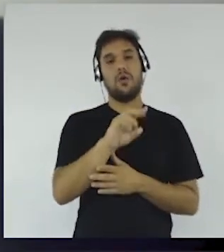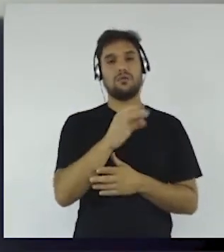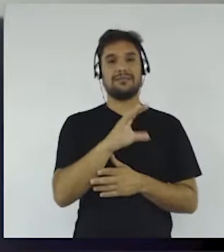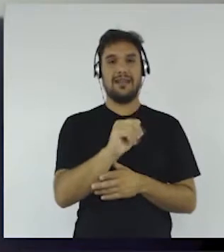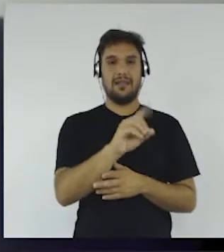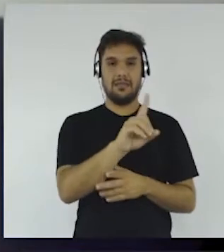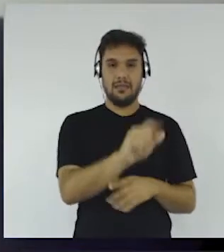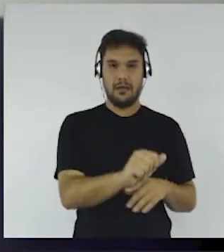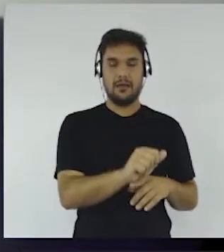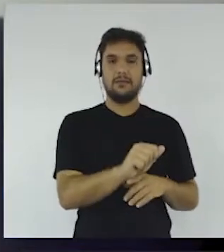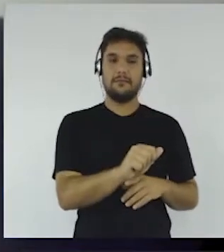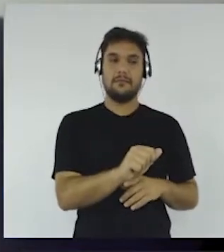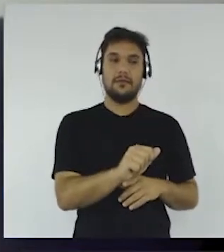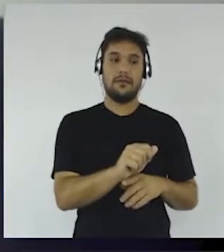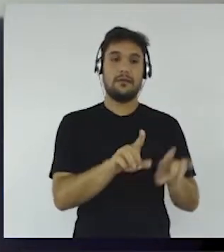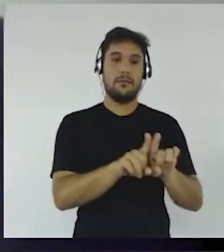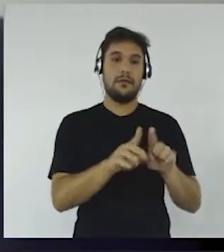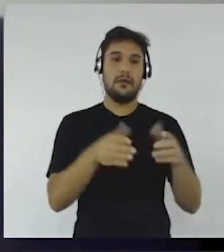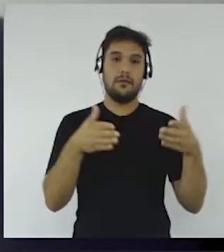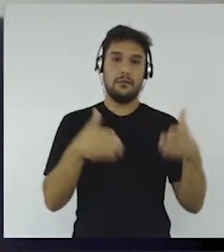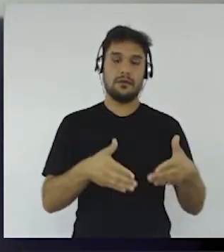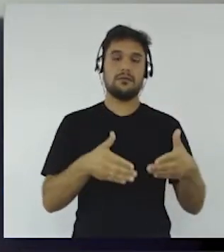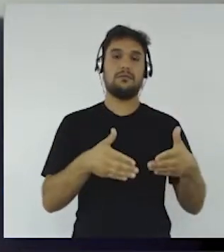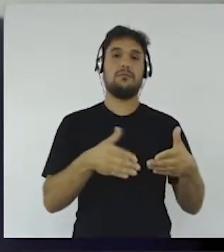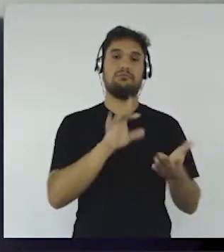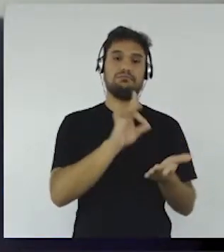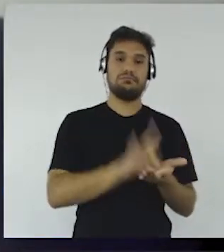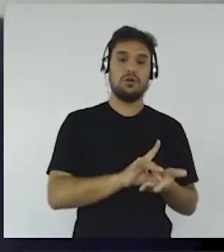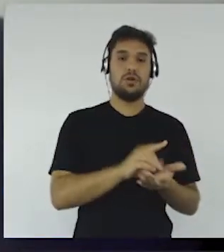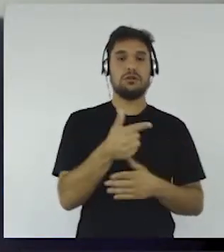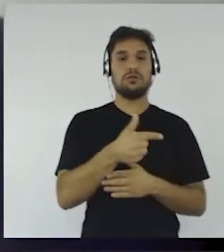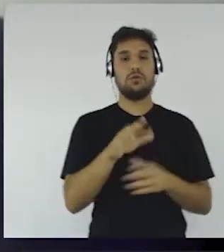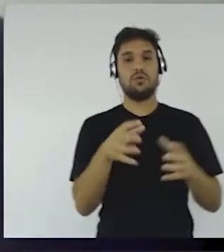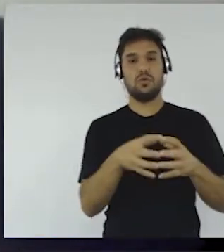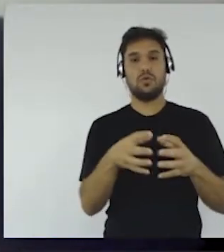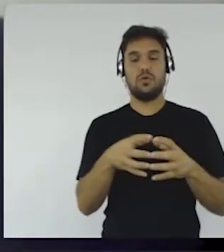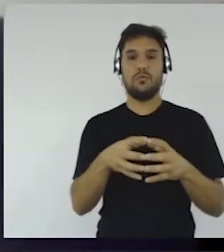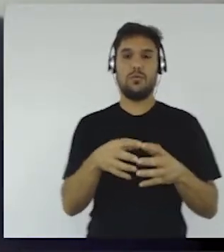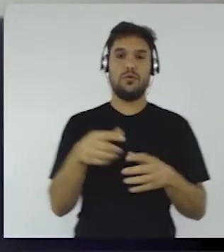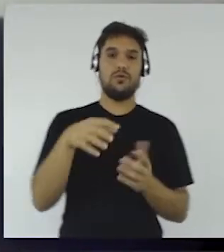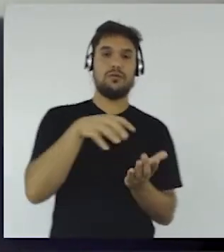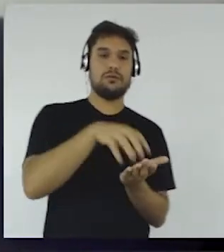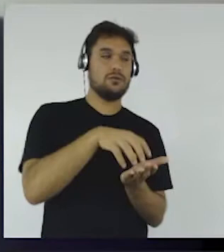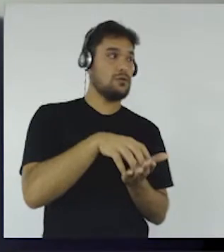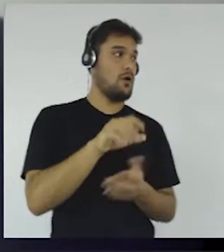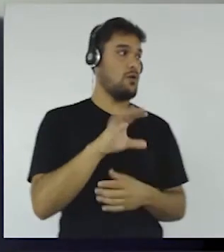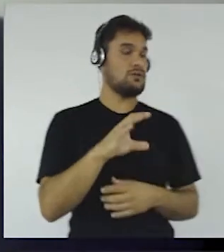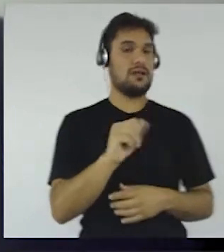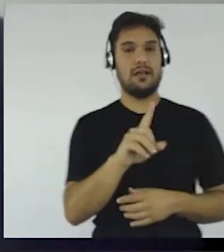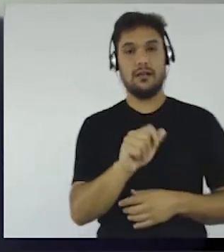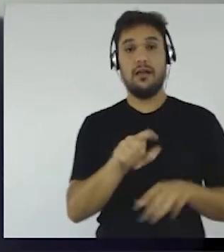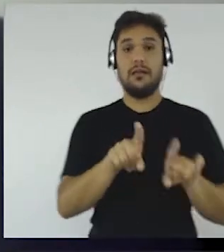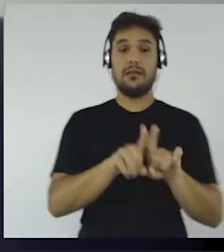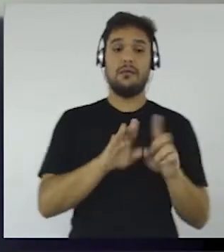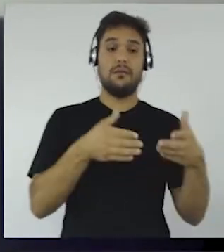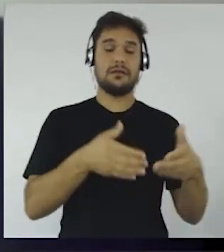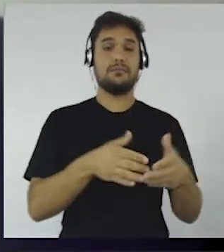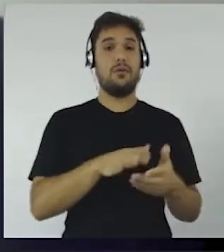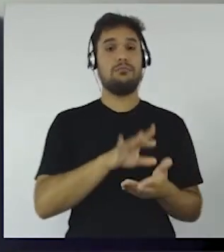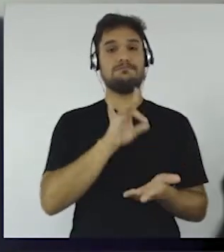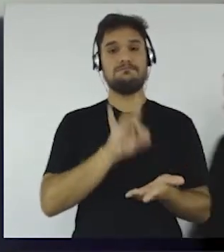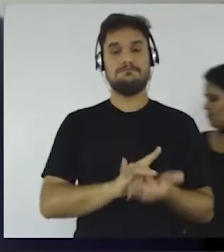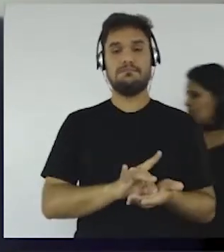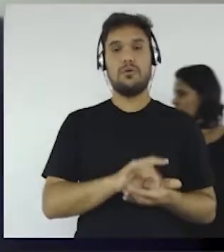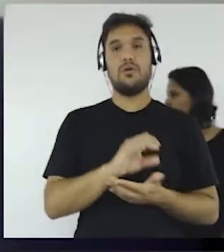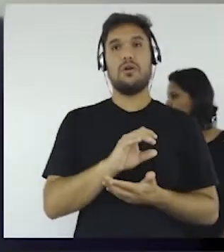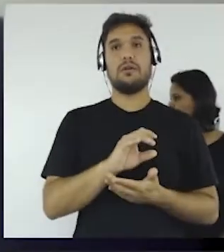Alçada, membro efetivo do 2º Grupo de Câmaras do Tribunal de Alçada e membro